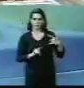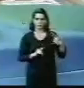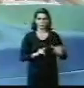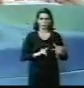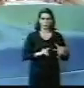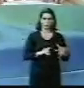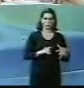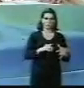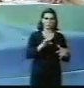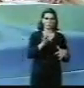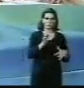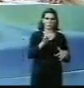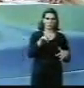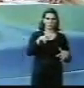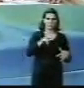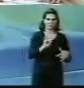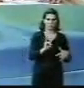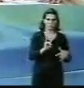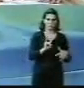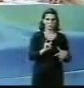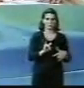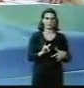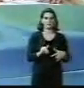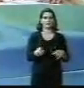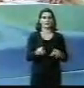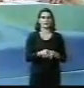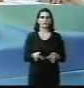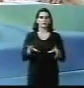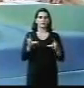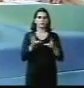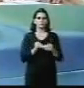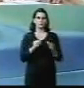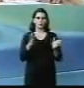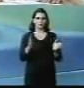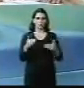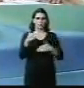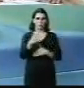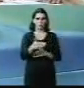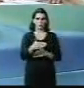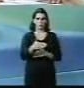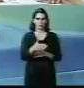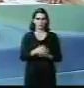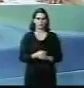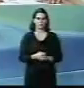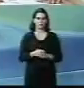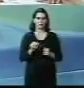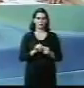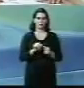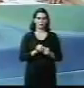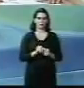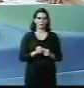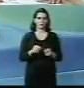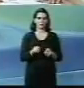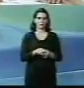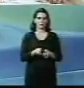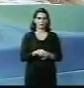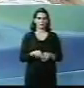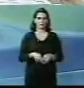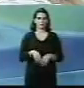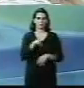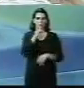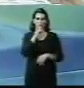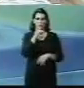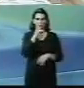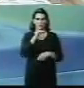né, filtragem do que está sendo navegado, e a outra coisa é a filtragem de pacotes TCP, né, que é o firewall IPTable trabalha, por exemplo. Né? E